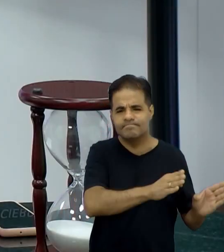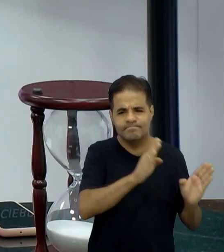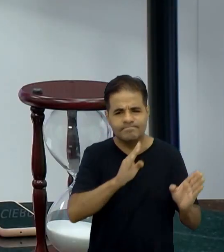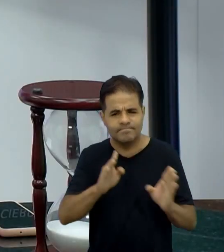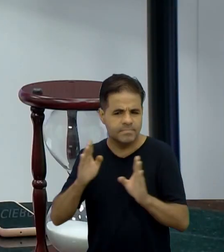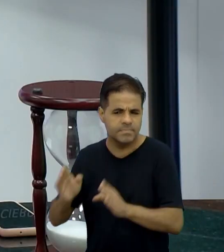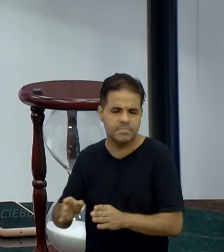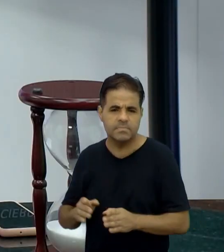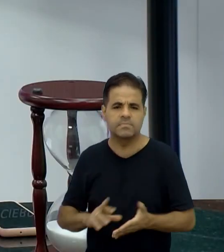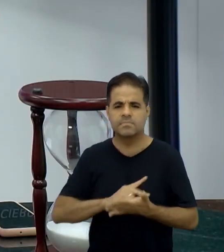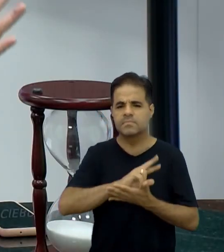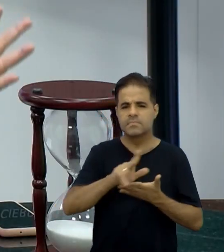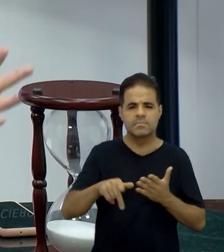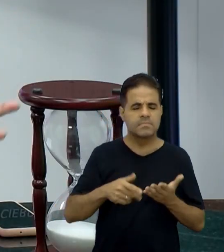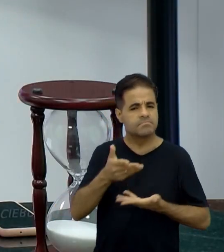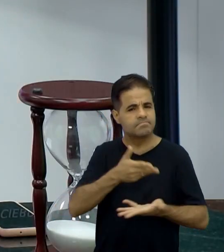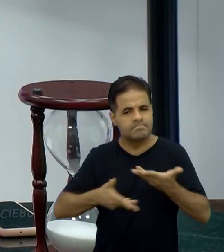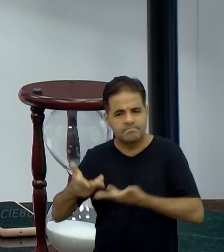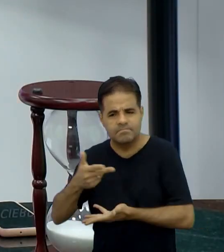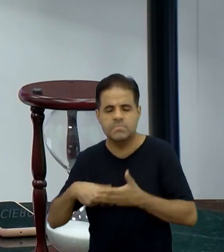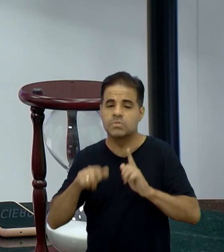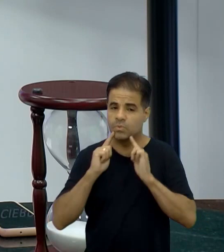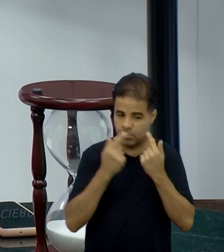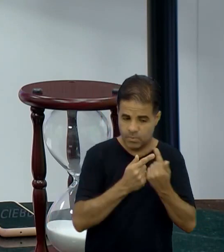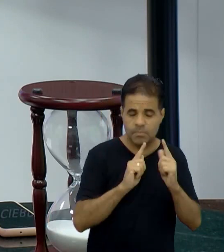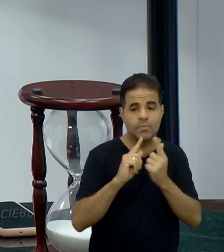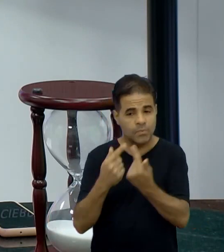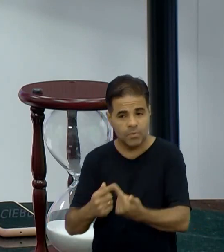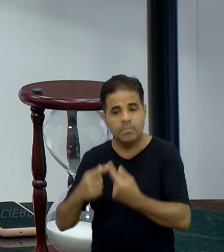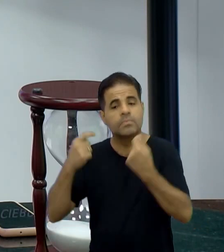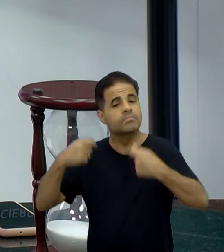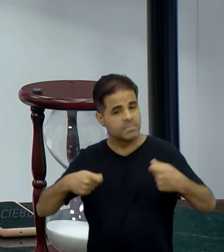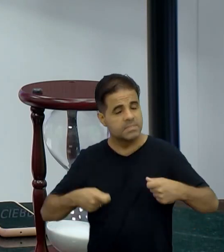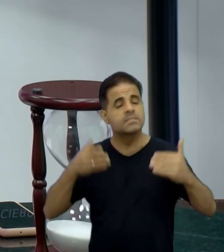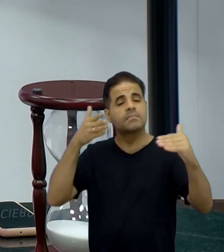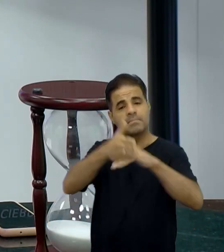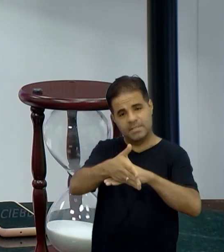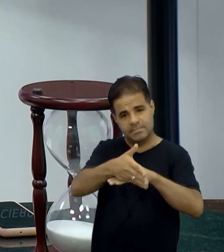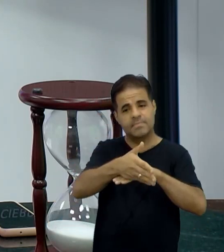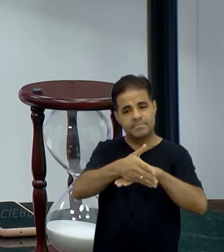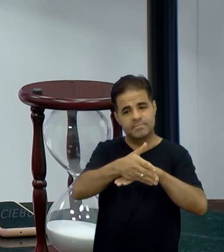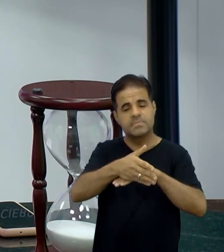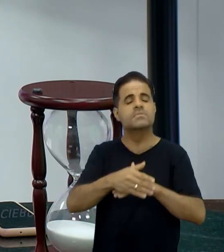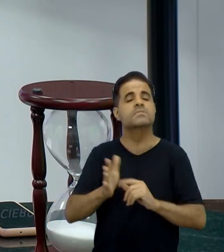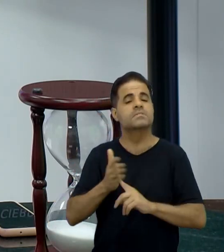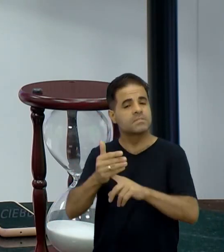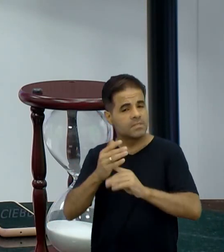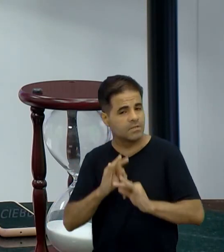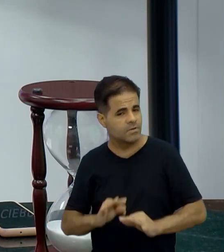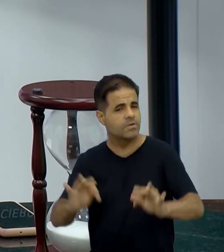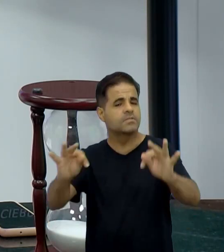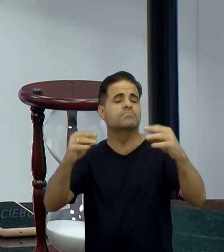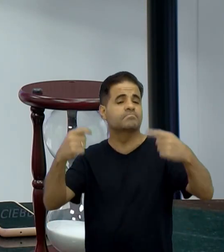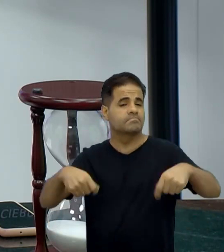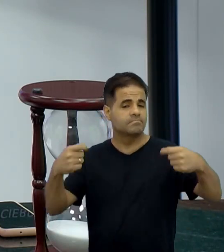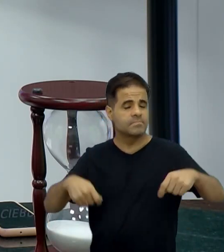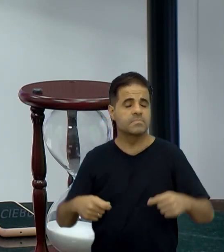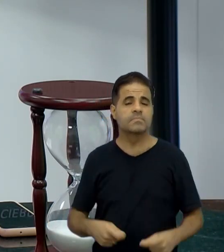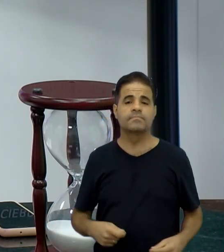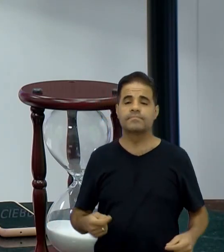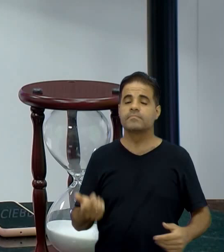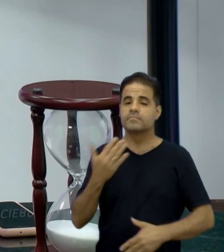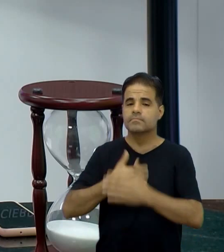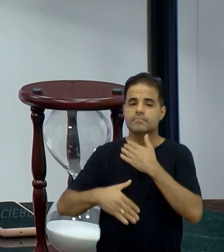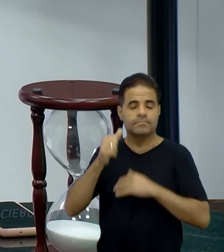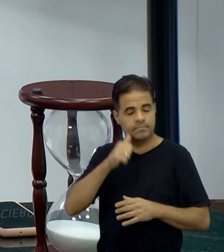várias, interseccional, são vários grupos que realmente precisam participar aí das tecnologias, sim, desde